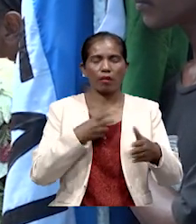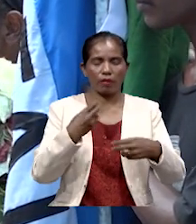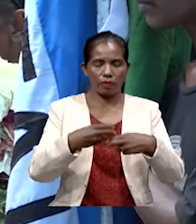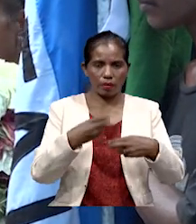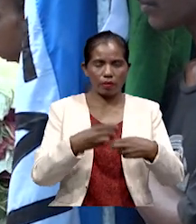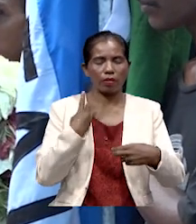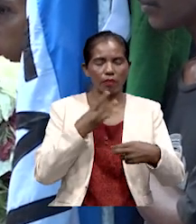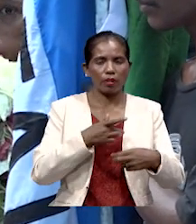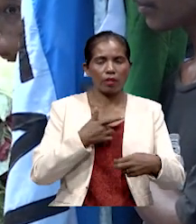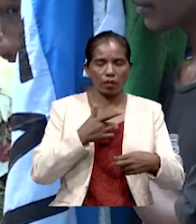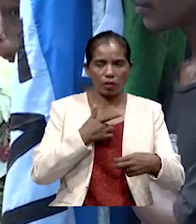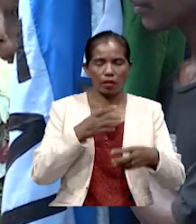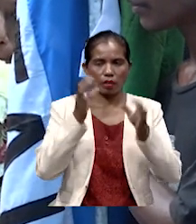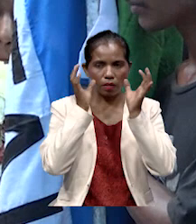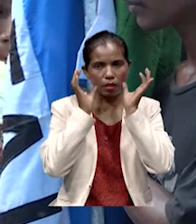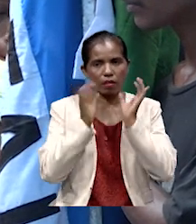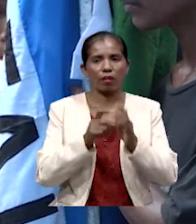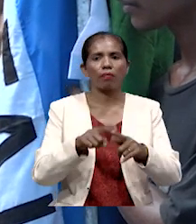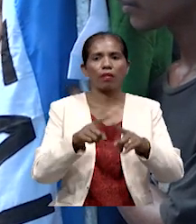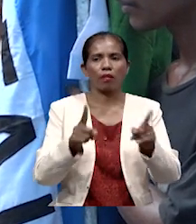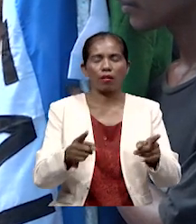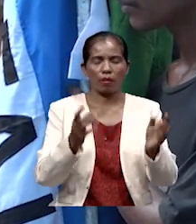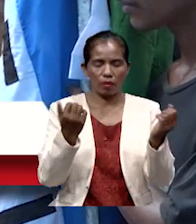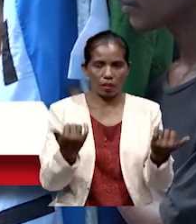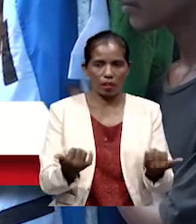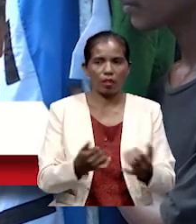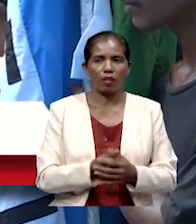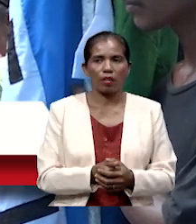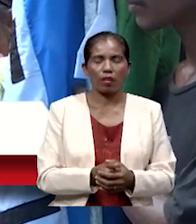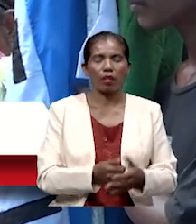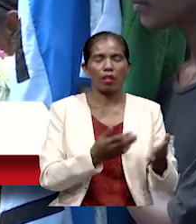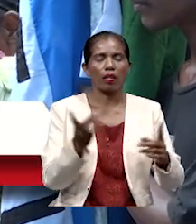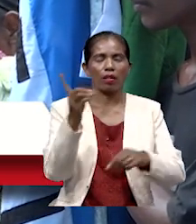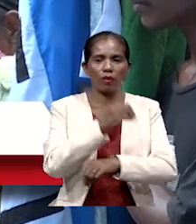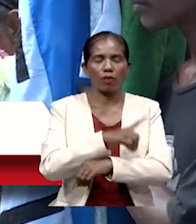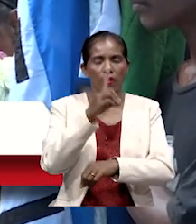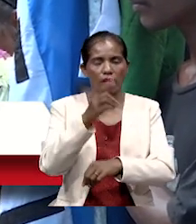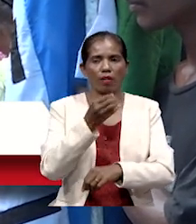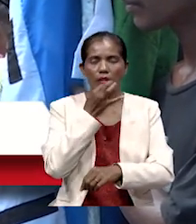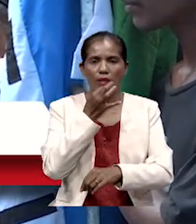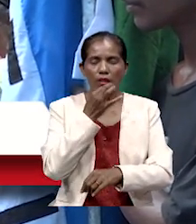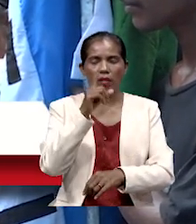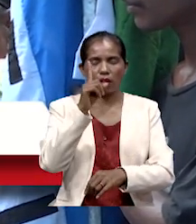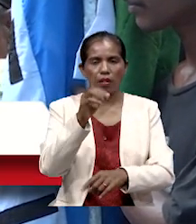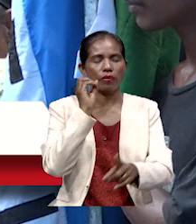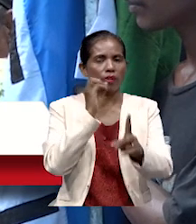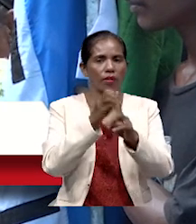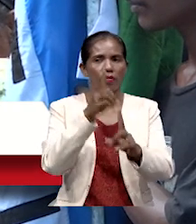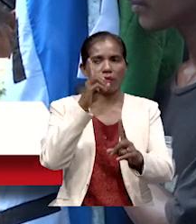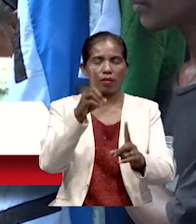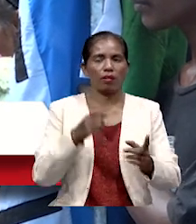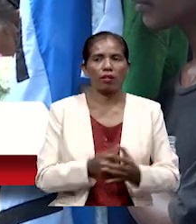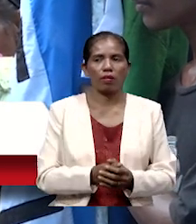teves. Mas meu loro nia aruma a minha nebe. Loro nia handali da de, meni obstivo da de. Obstivo